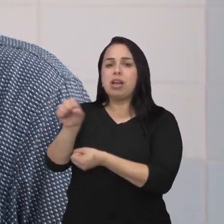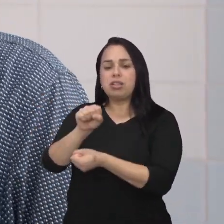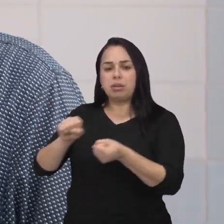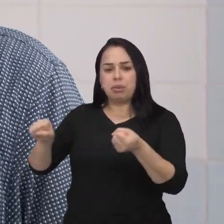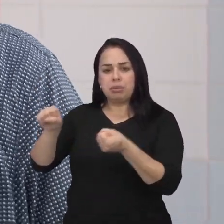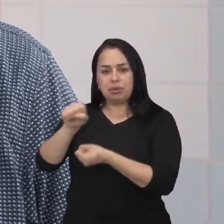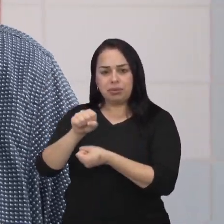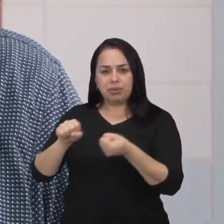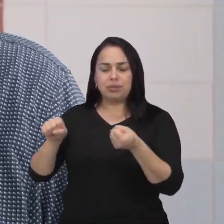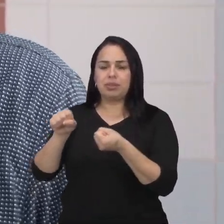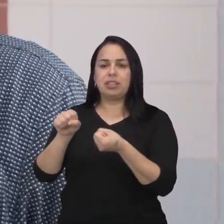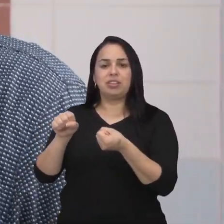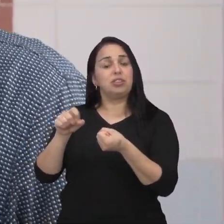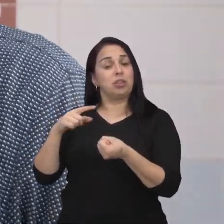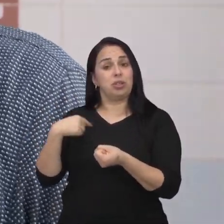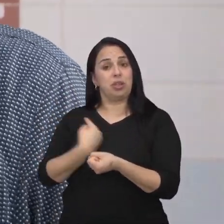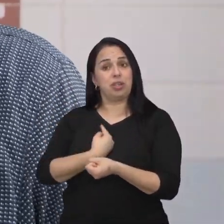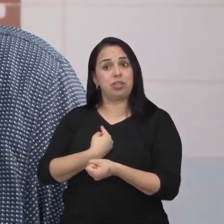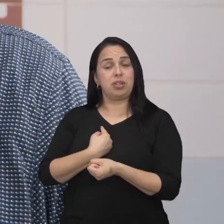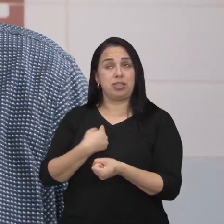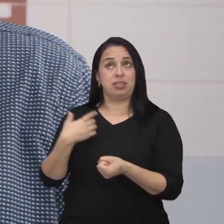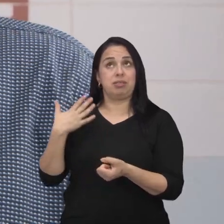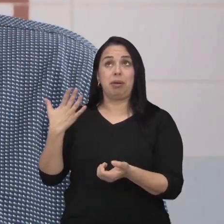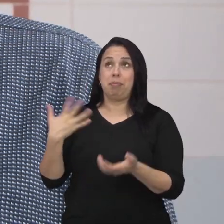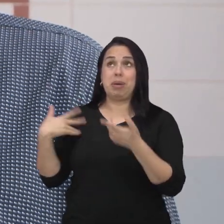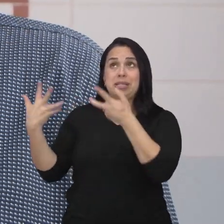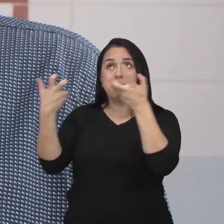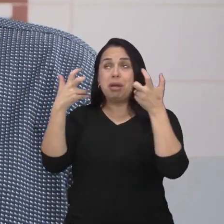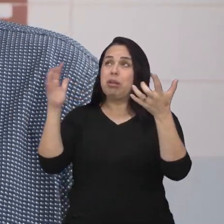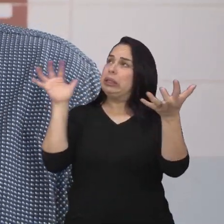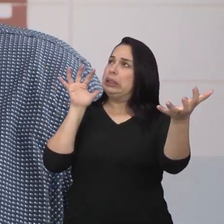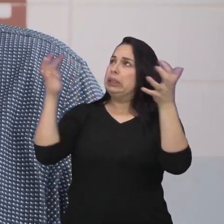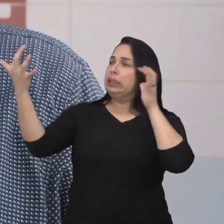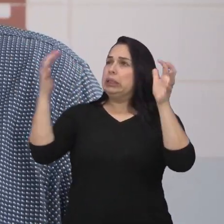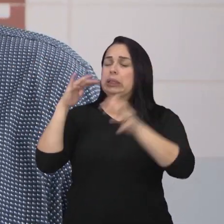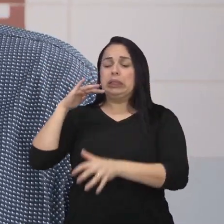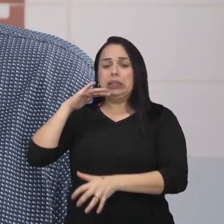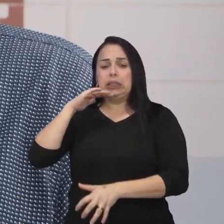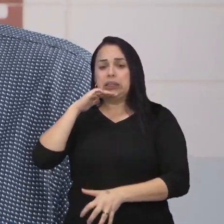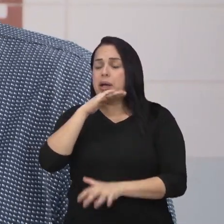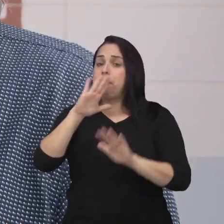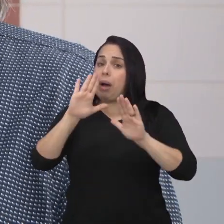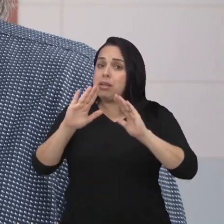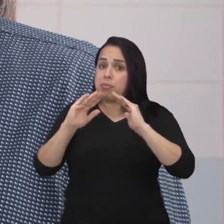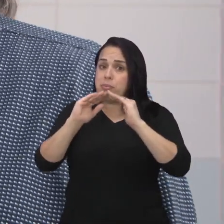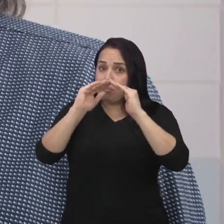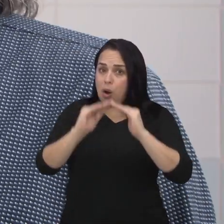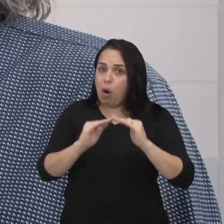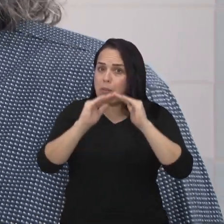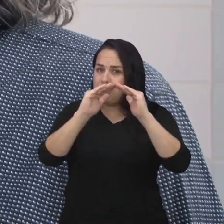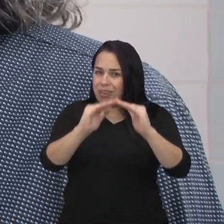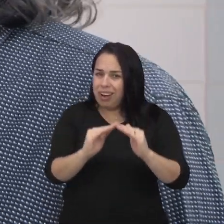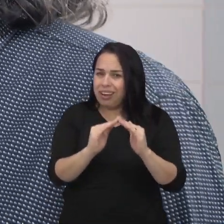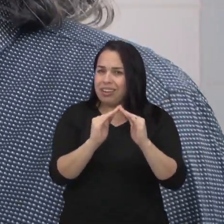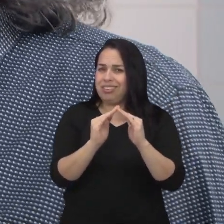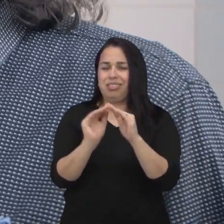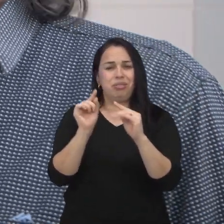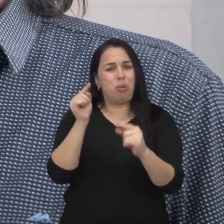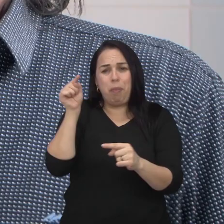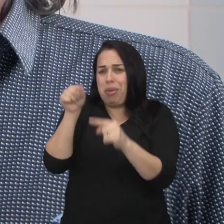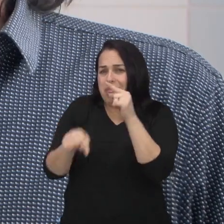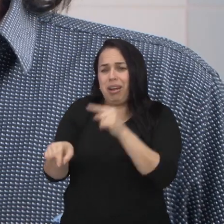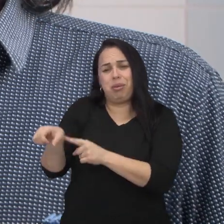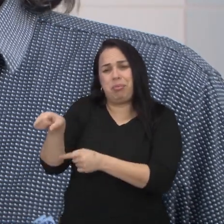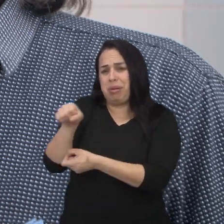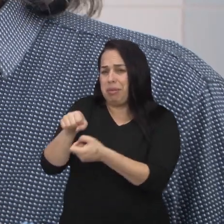para lá da fervura climática e morar de uma maneira insustentável como nós moramos,